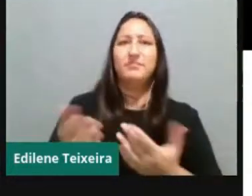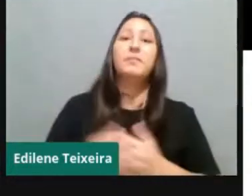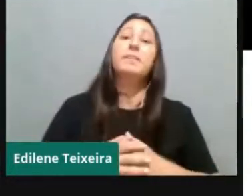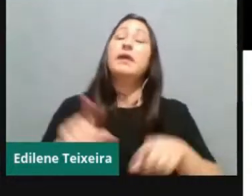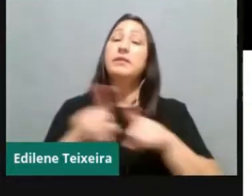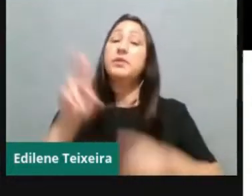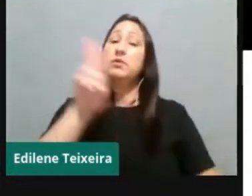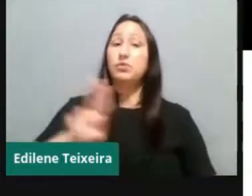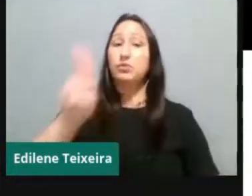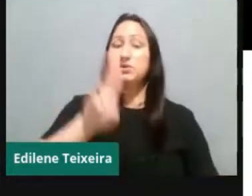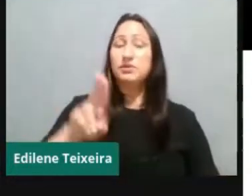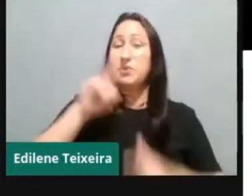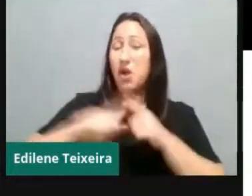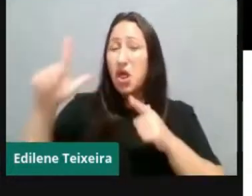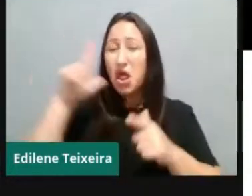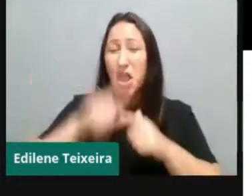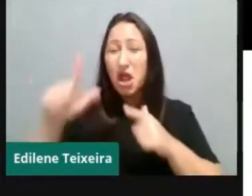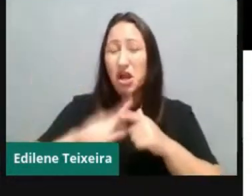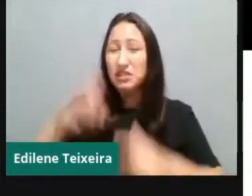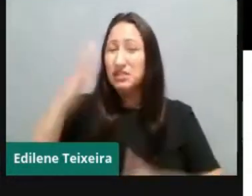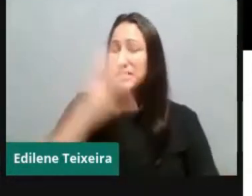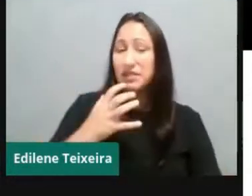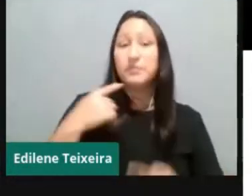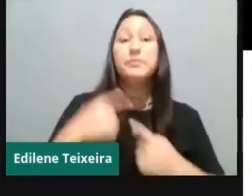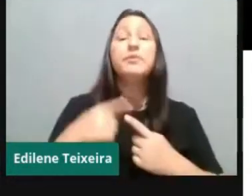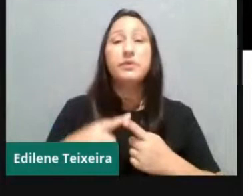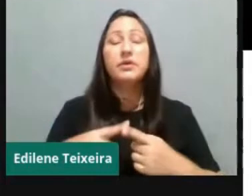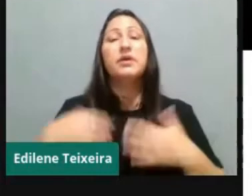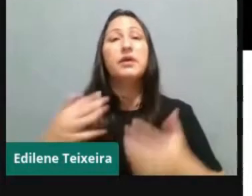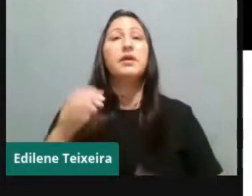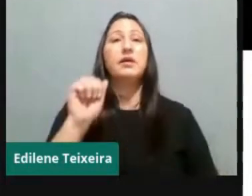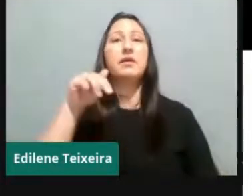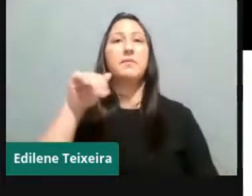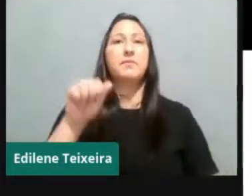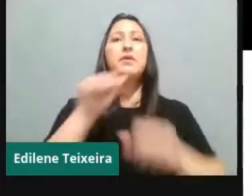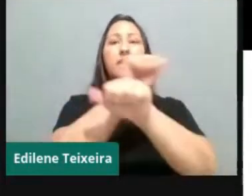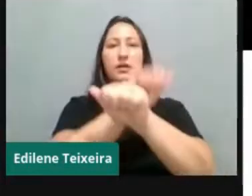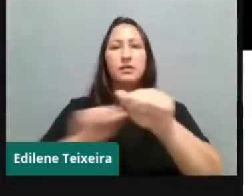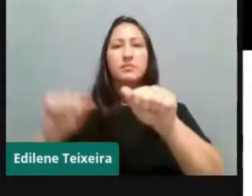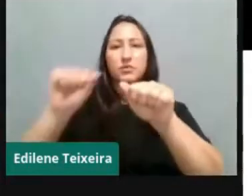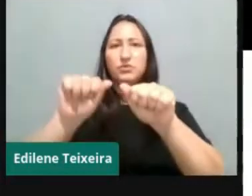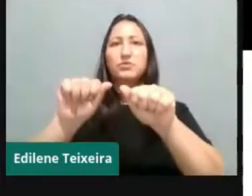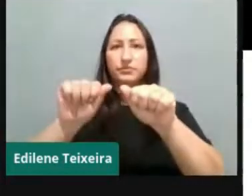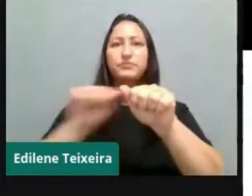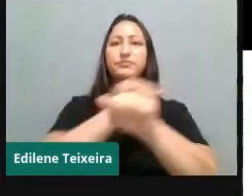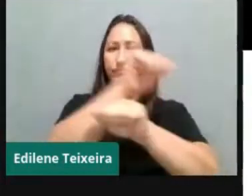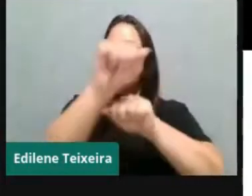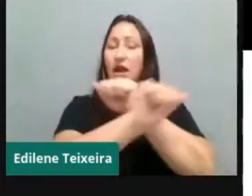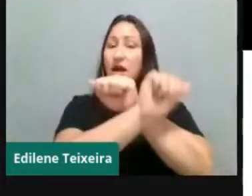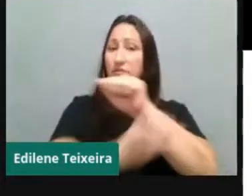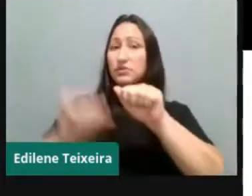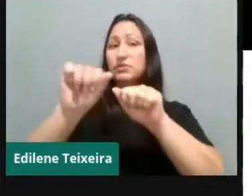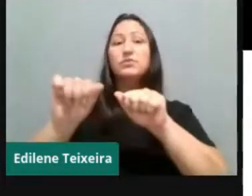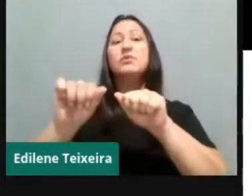ser tão catastrófica que a Amazon desistiu de usar, porque a Amazon começou em 2015 a utilizar a inteligência artificial para